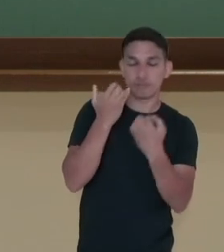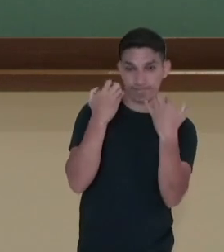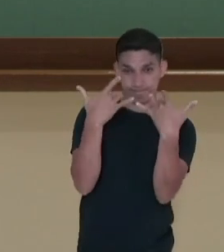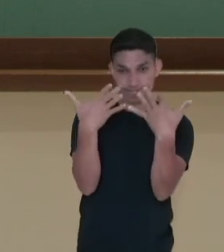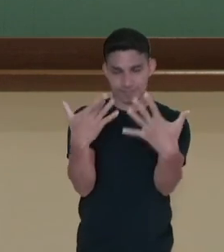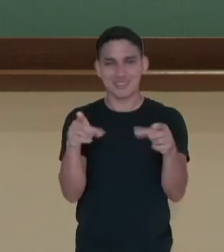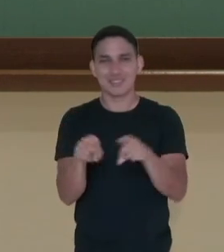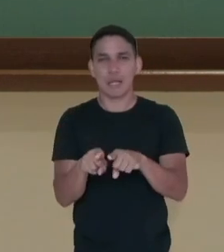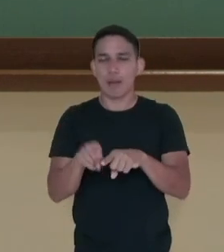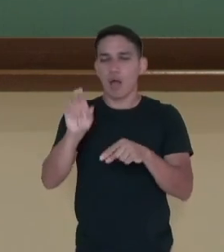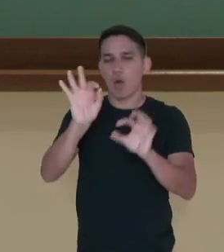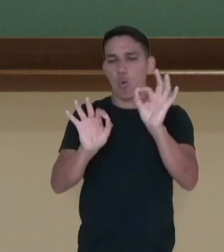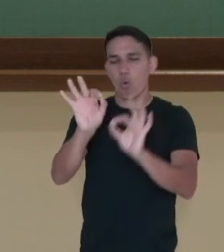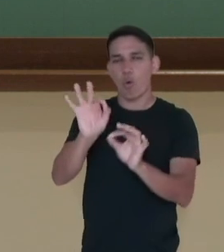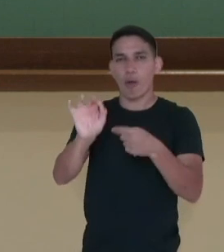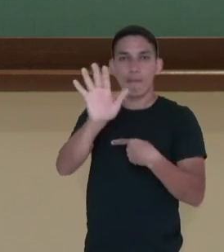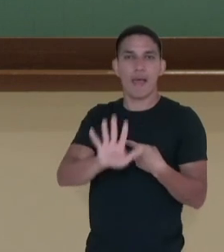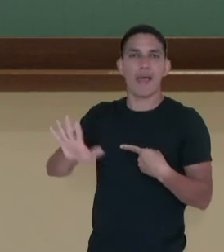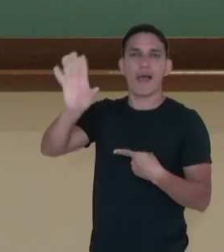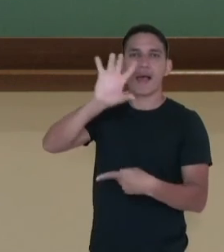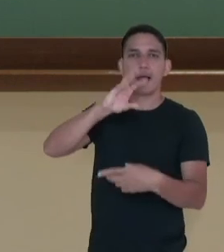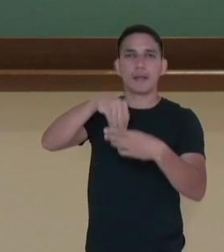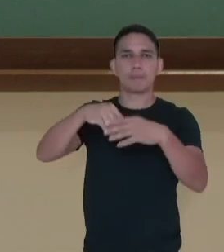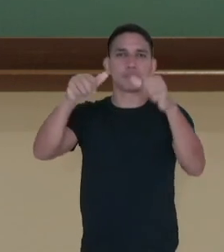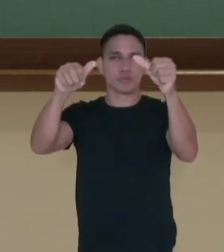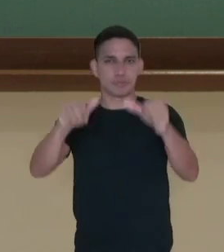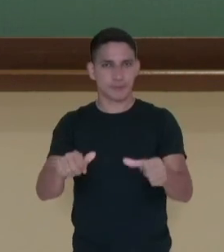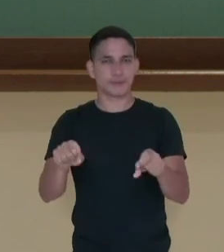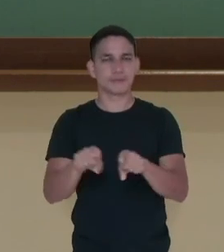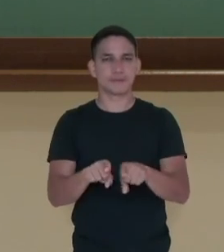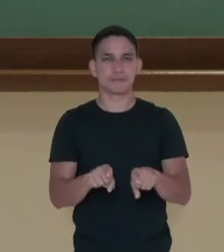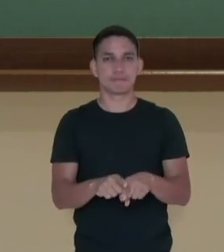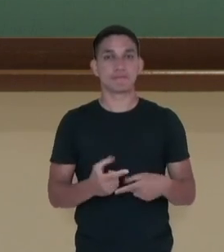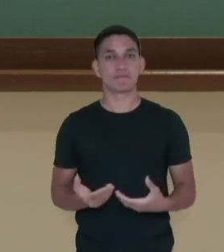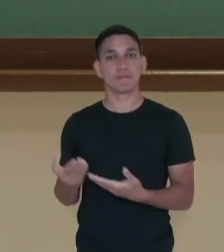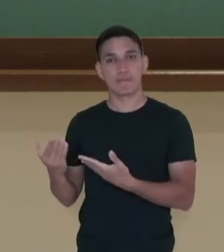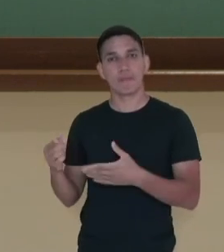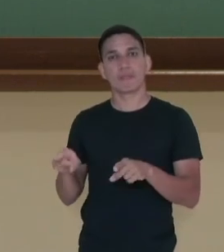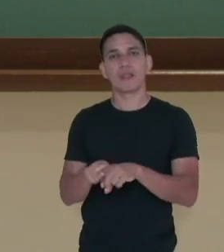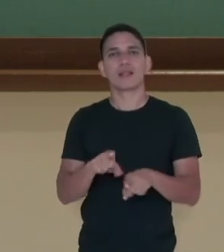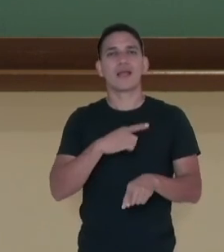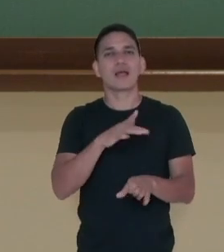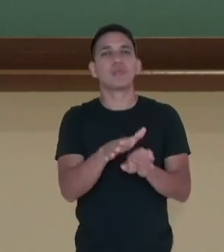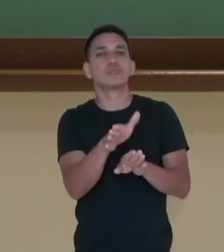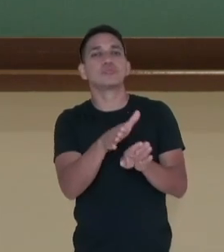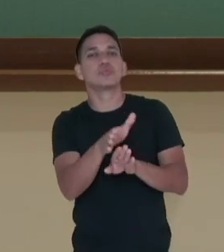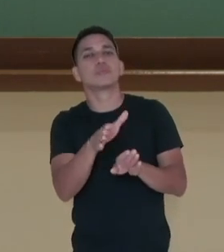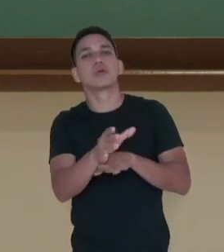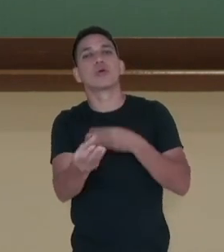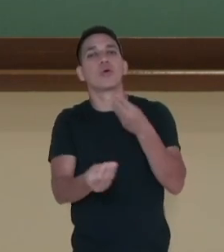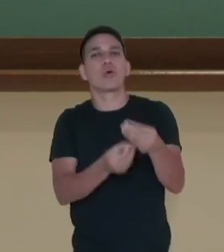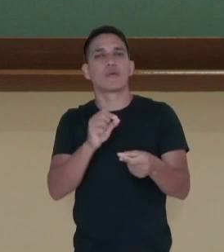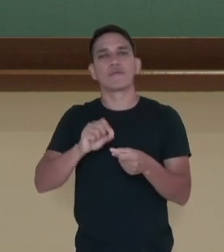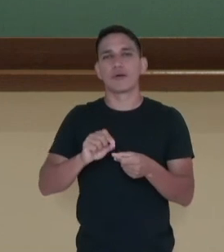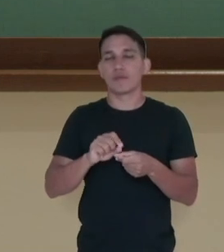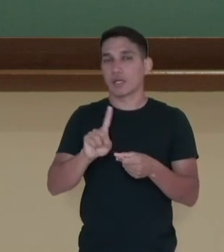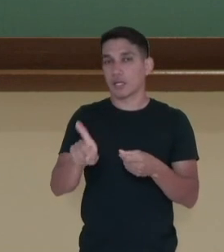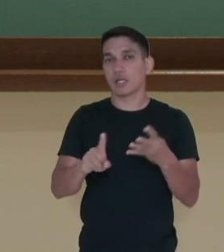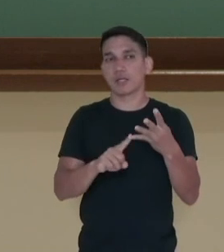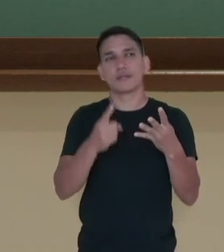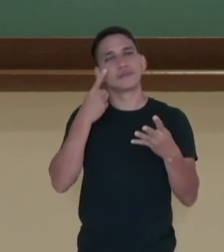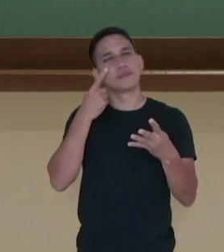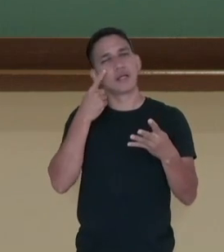das imagens ali na folha, no folheto, né? As instruções que serão dadas e, importante,